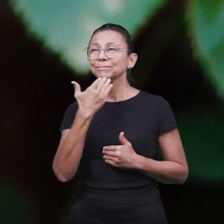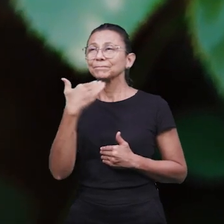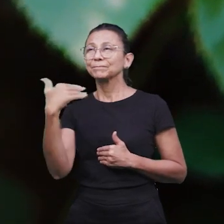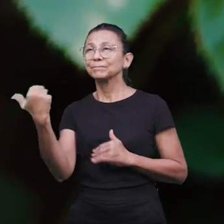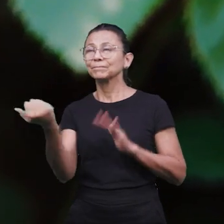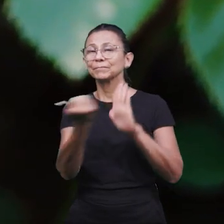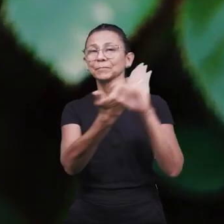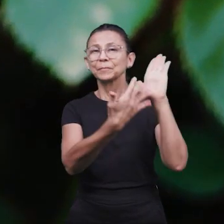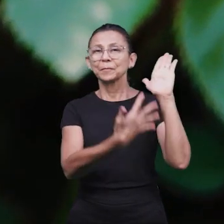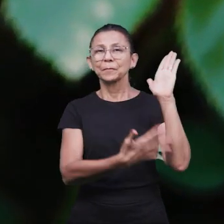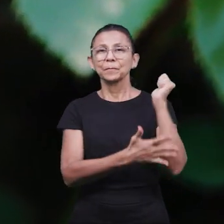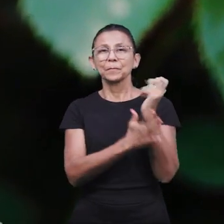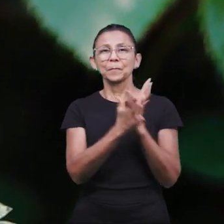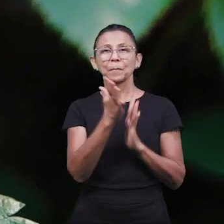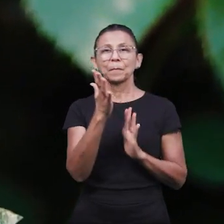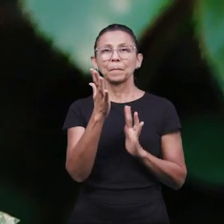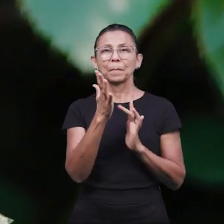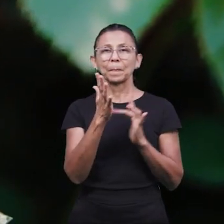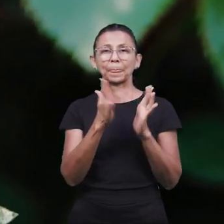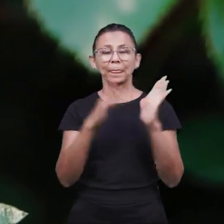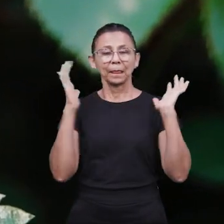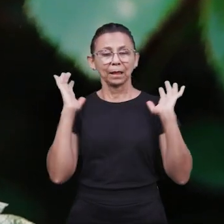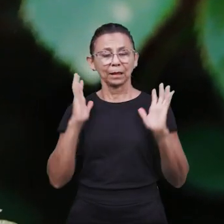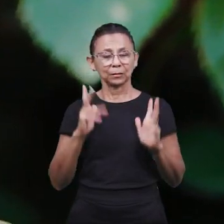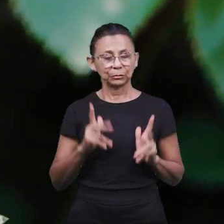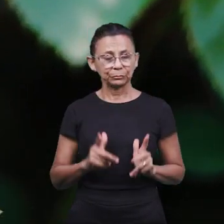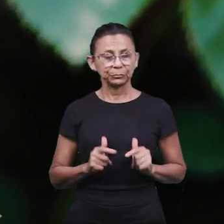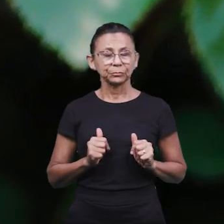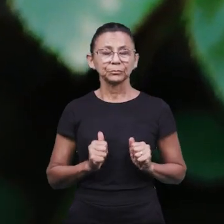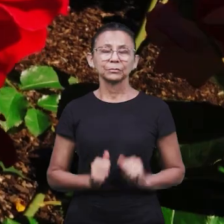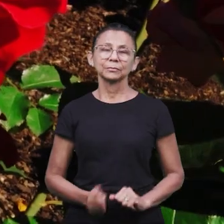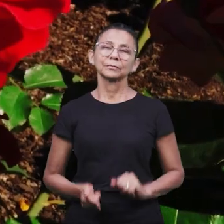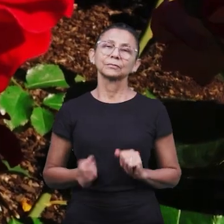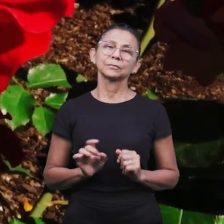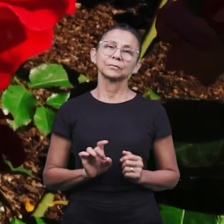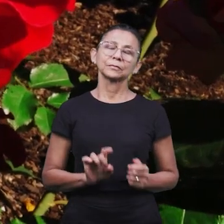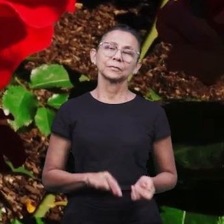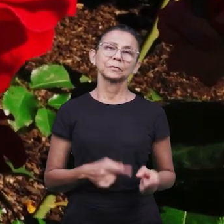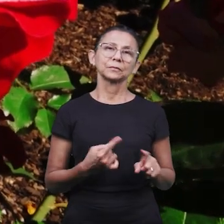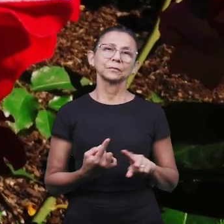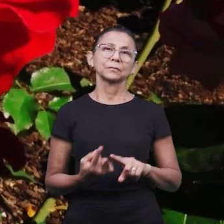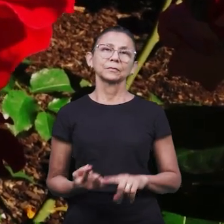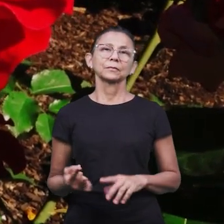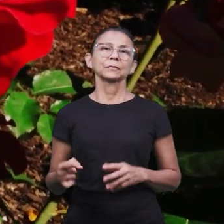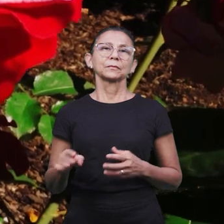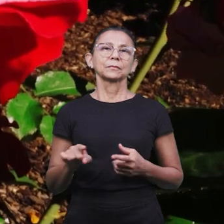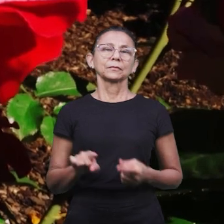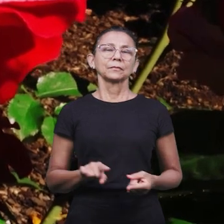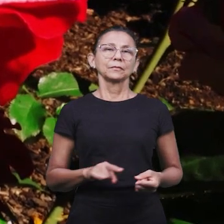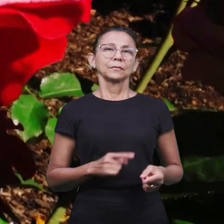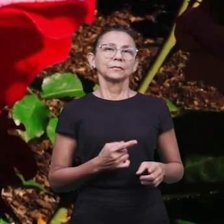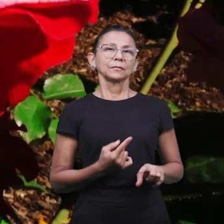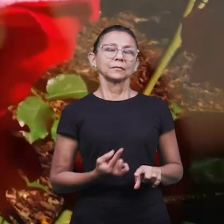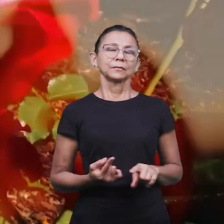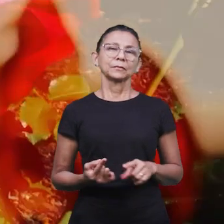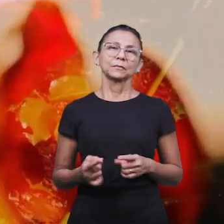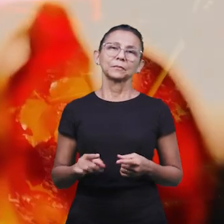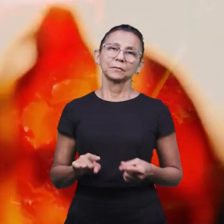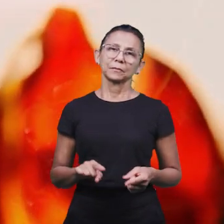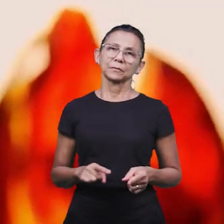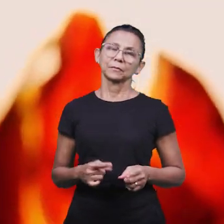Teu sangue sobre mim,